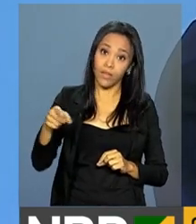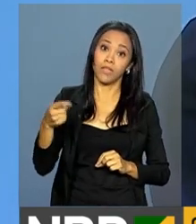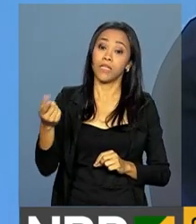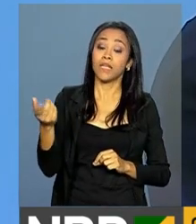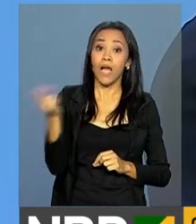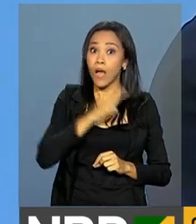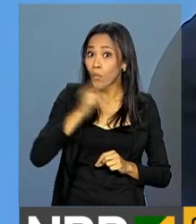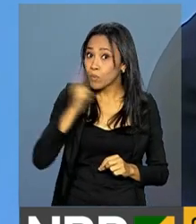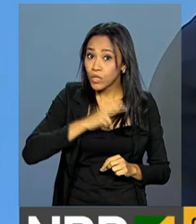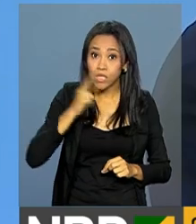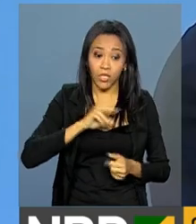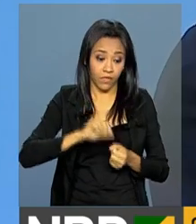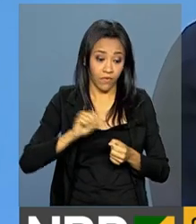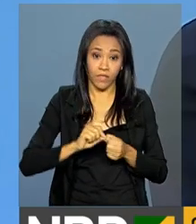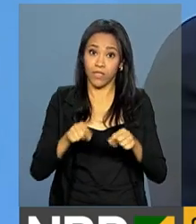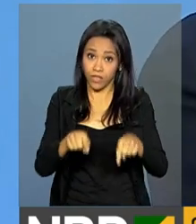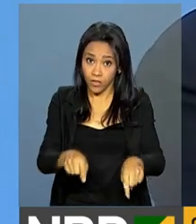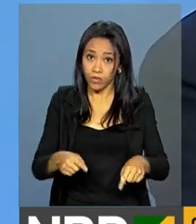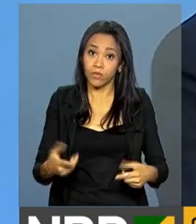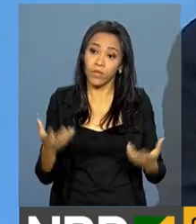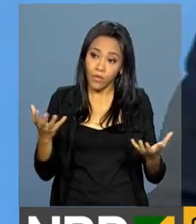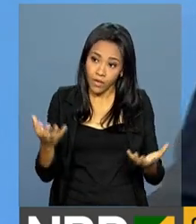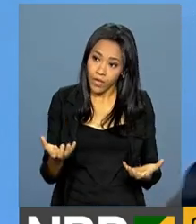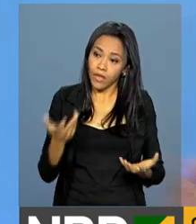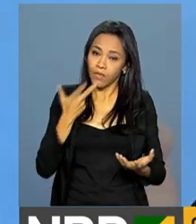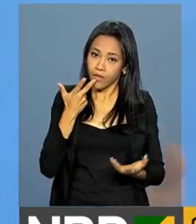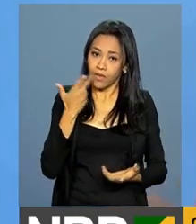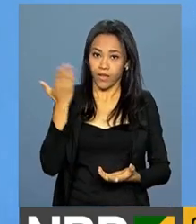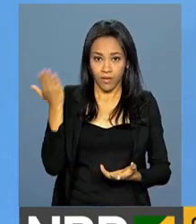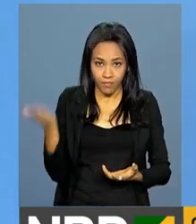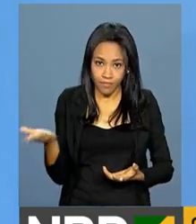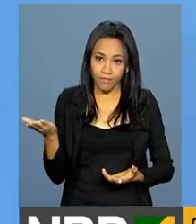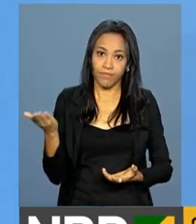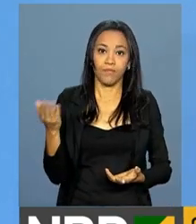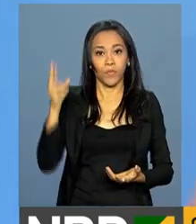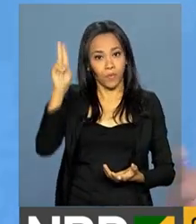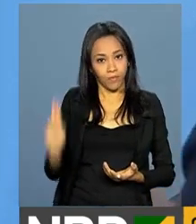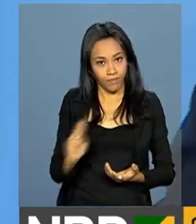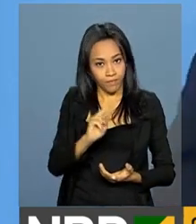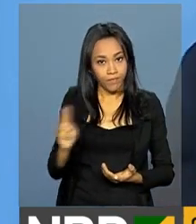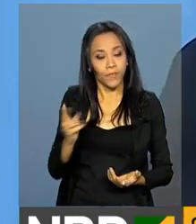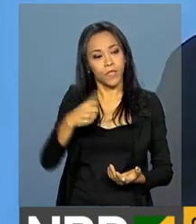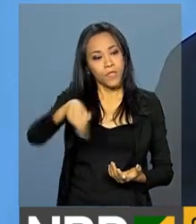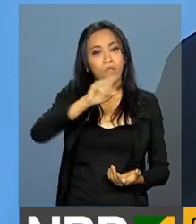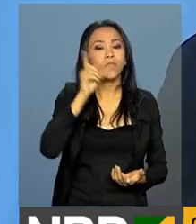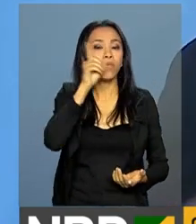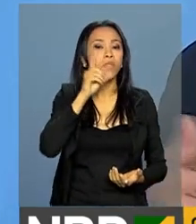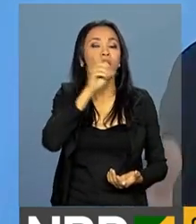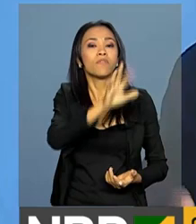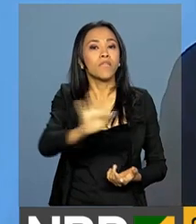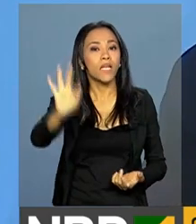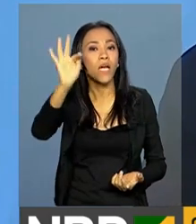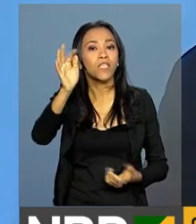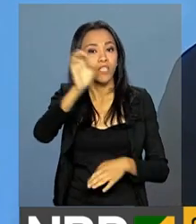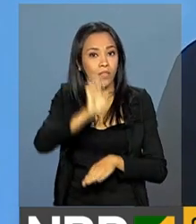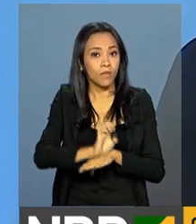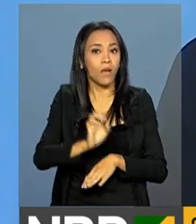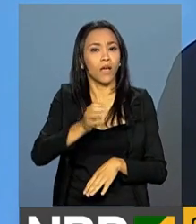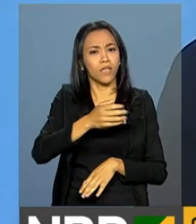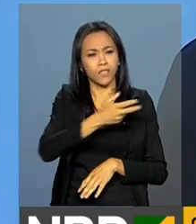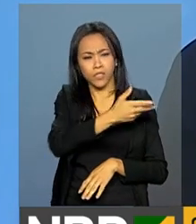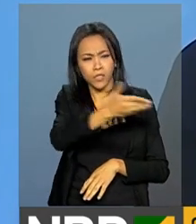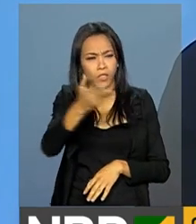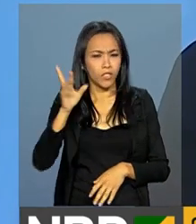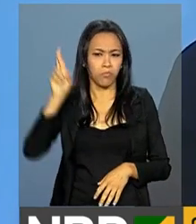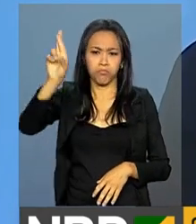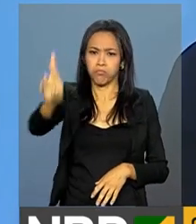isso rapidamente. E eu quero, viu, Dom Alberto, tomar a liberdade, meus amigos deputados federais, deputados estaduais, autoridades todas,